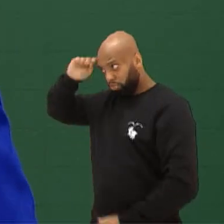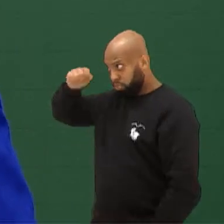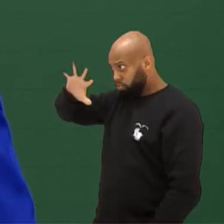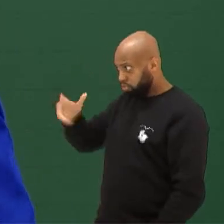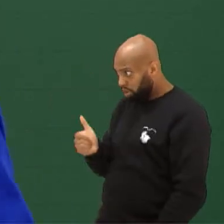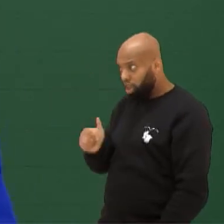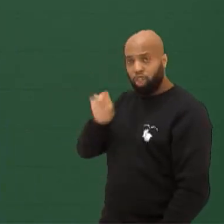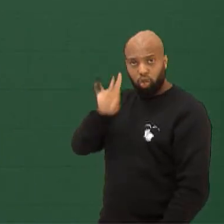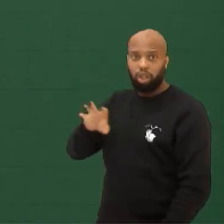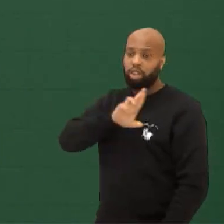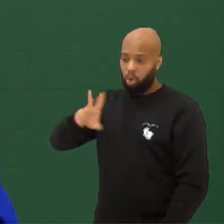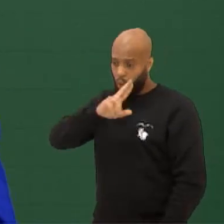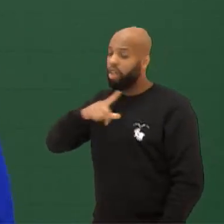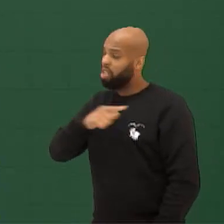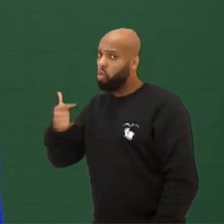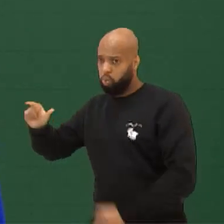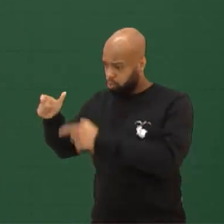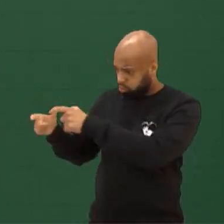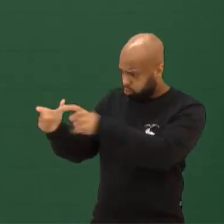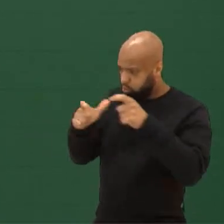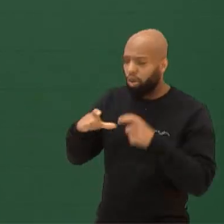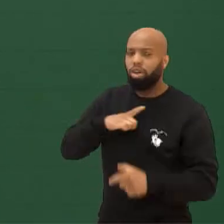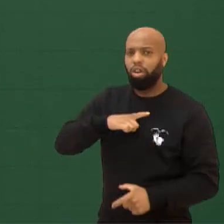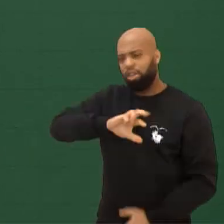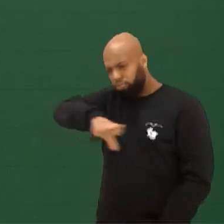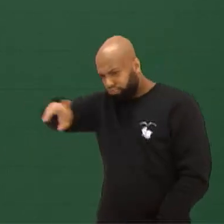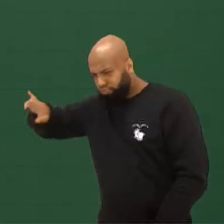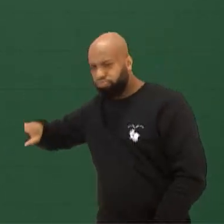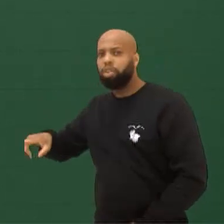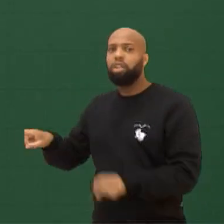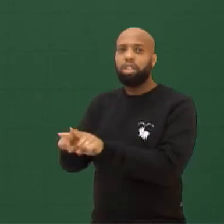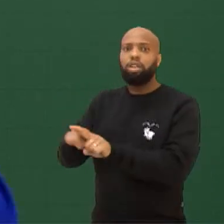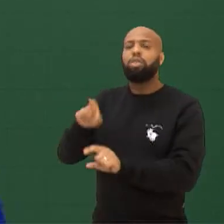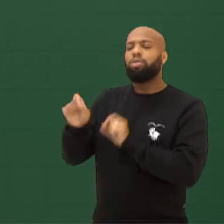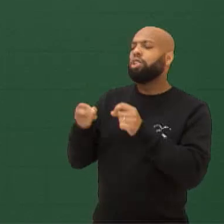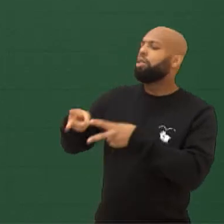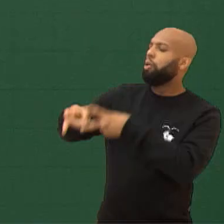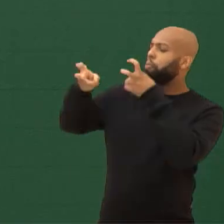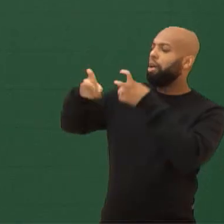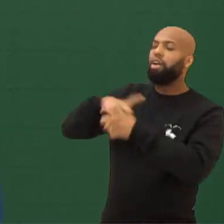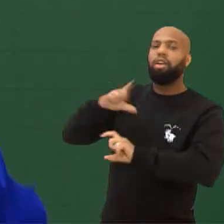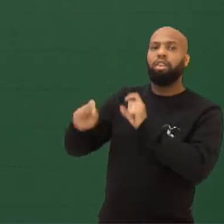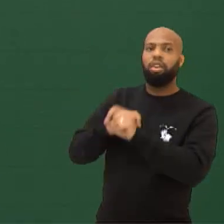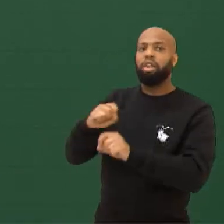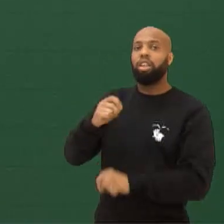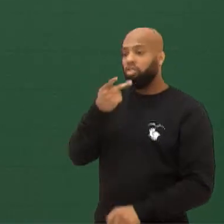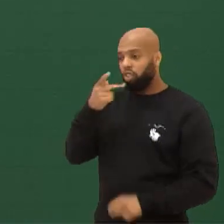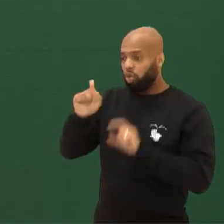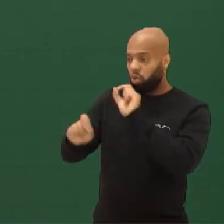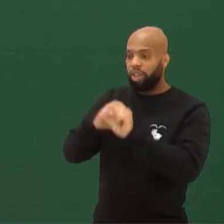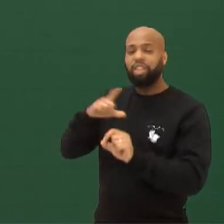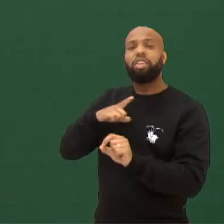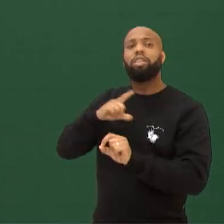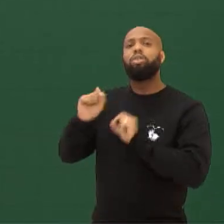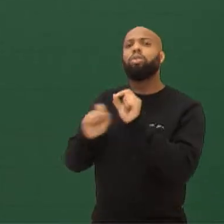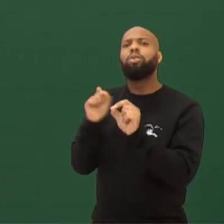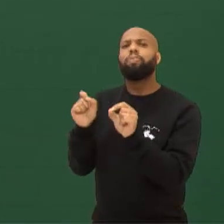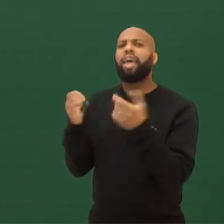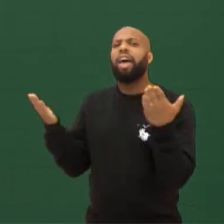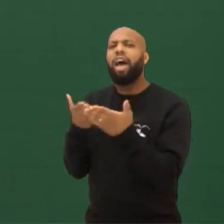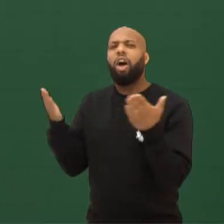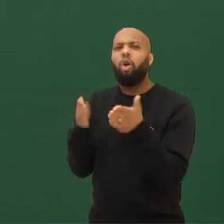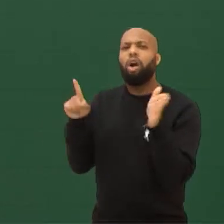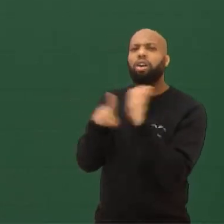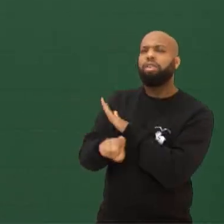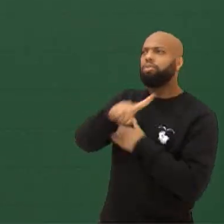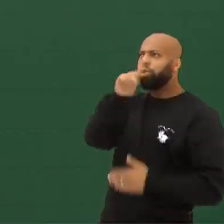outras localidades, que a gente pode destacar inúmeras, a gente percebe que fica muito comum a gente falar a seguinte problemática